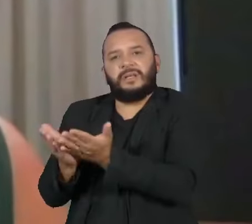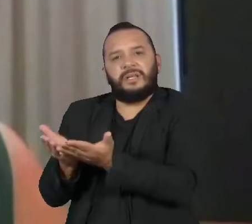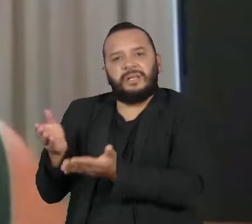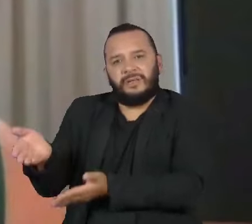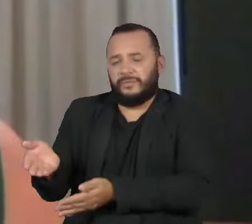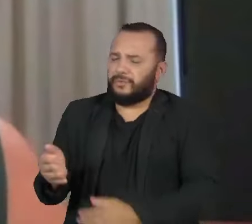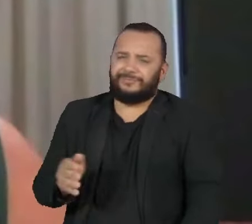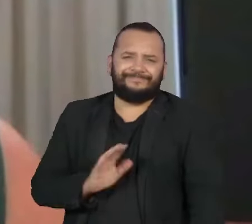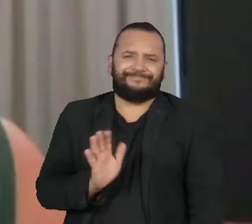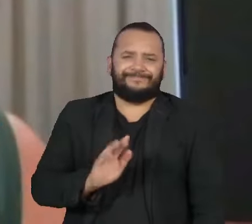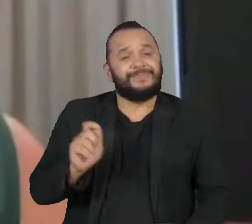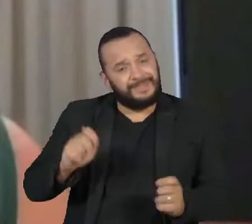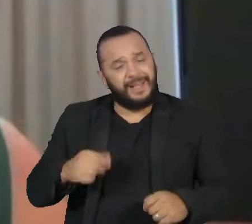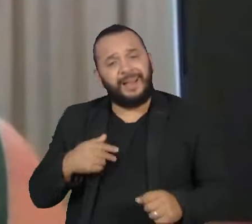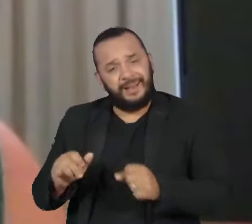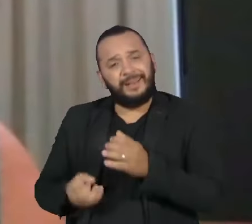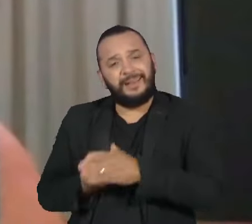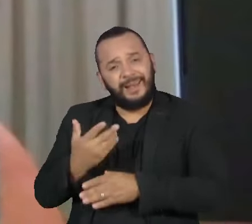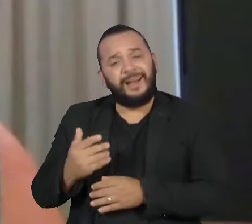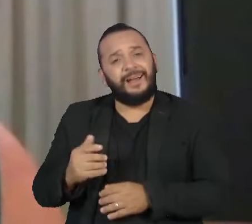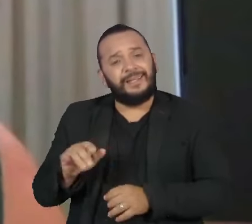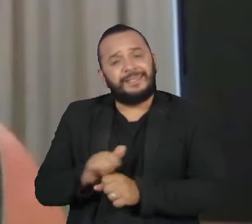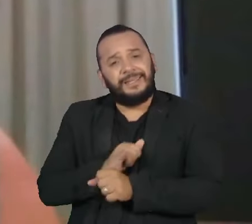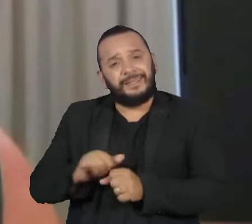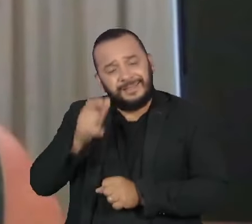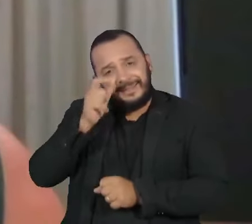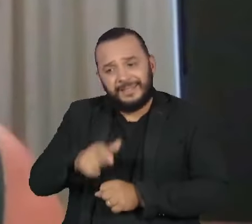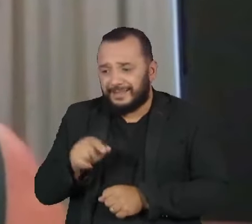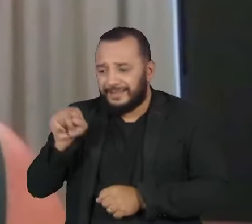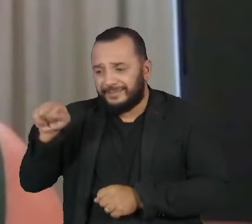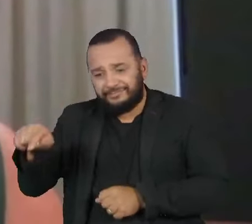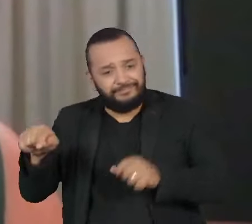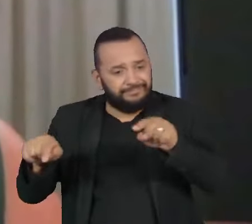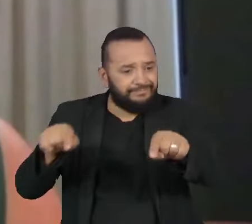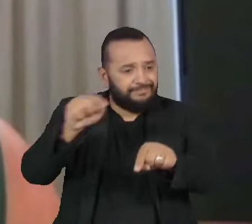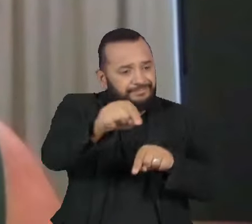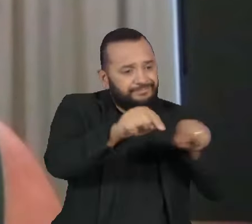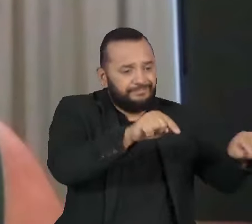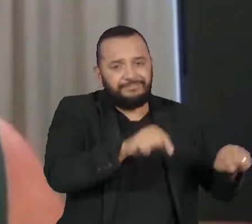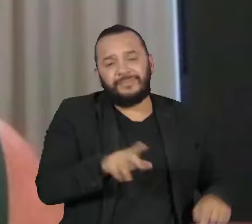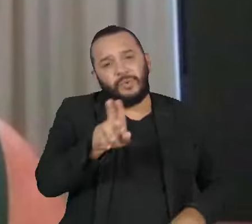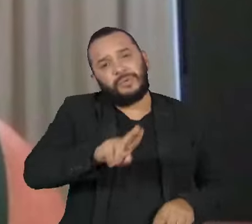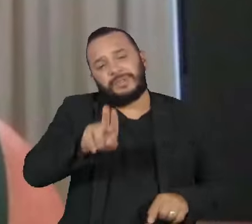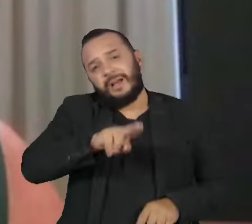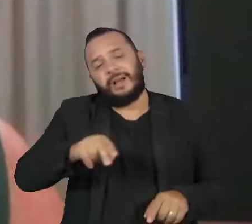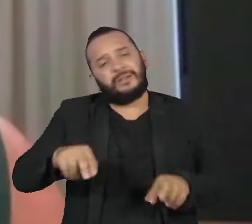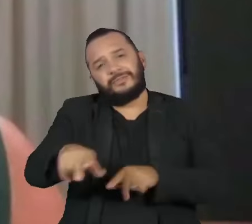criar estratégias interessantes com diferentes recursos. Por isso, é